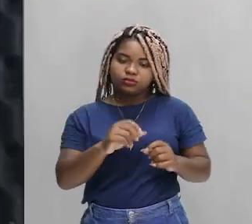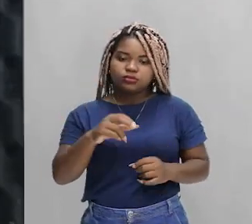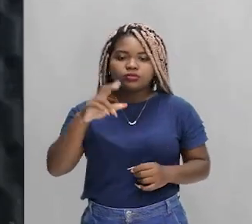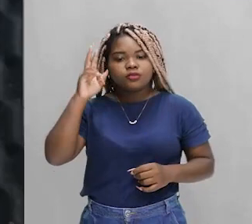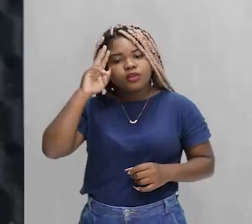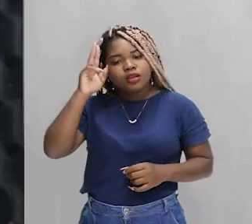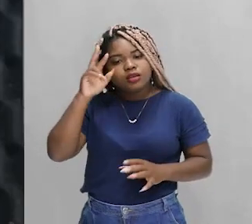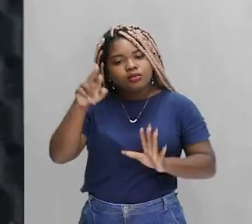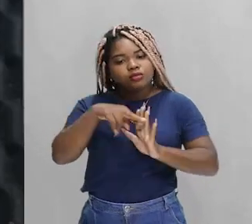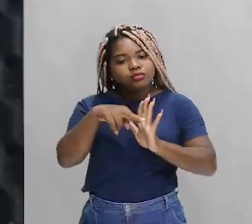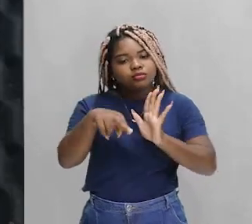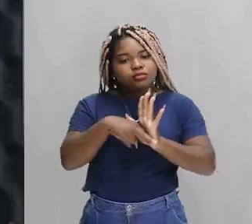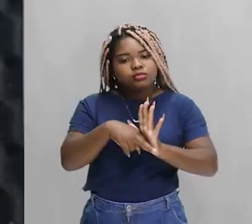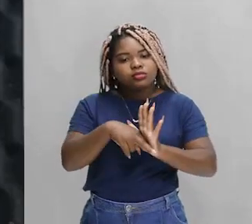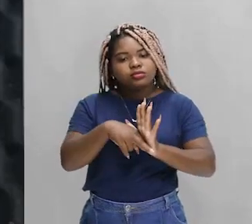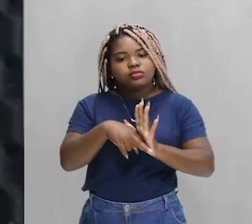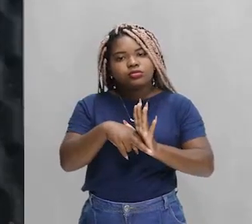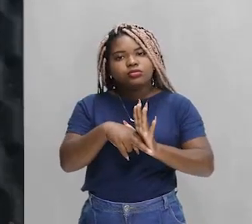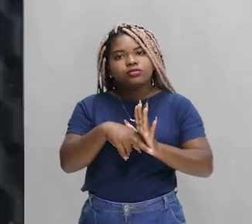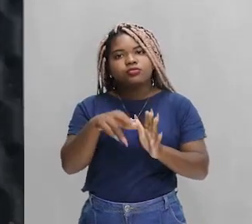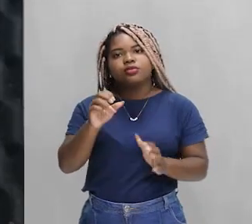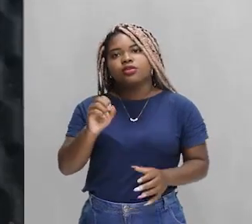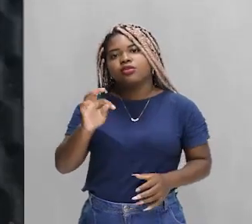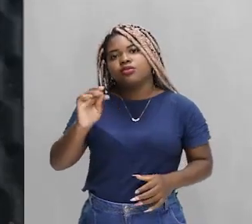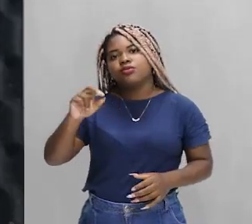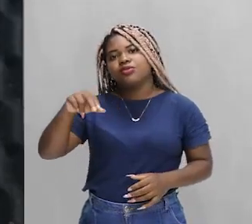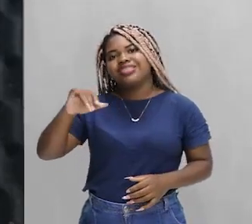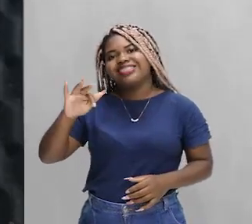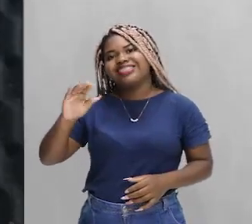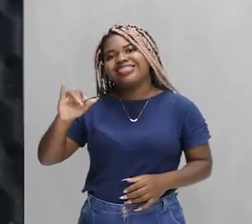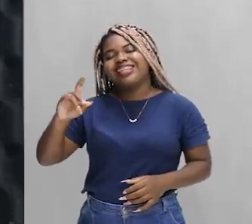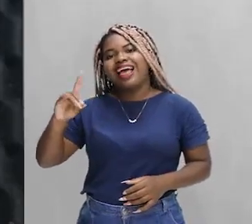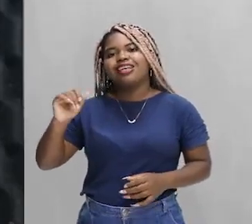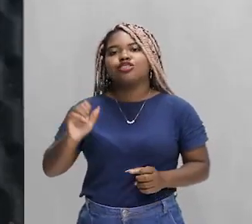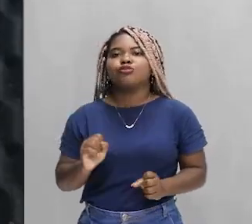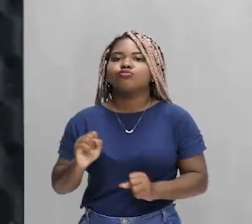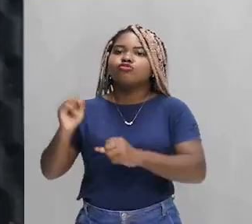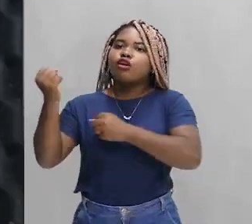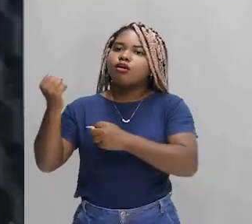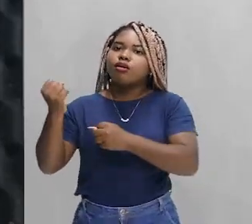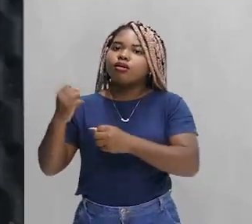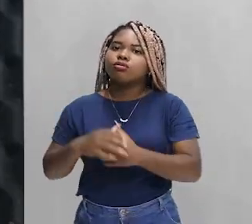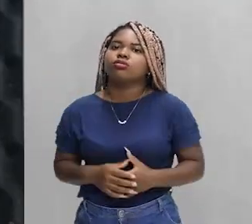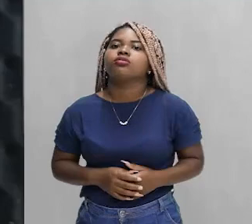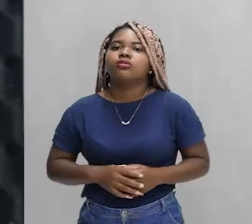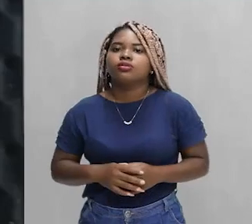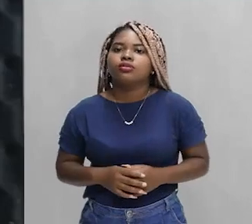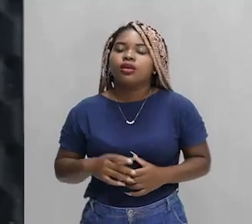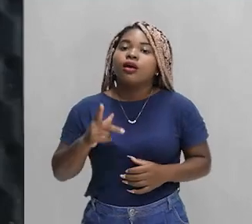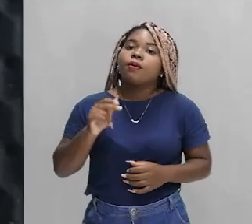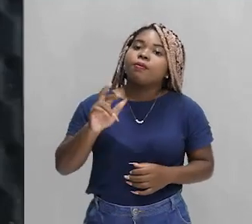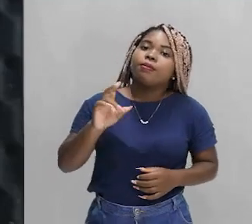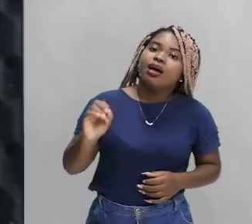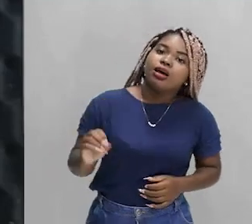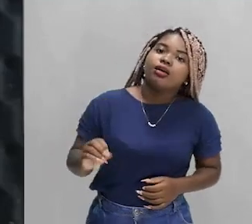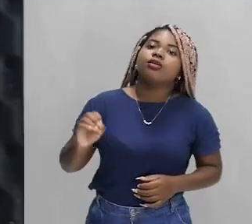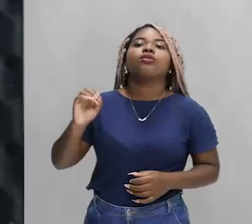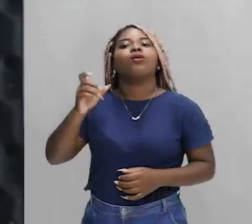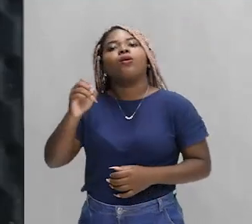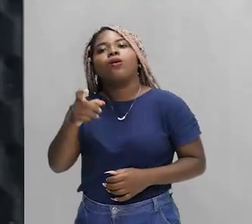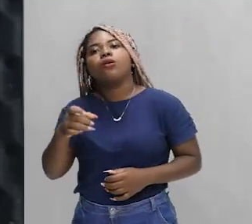regras em relação à tonicidade das palavras, que as palavras elas podem ser oxítonas, paroxítonas,